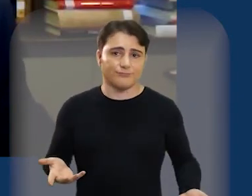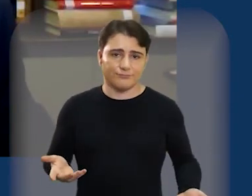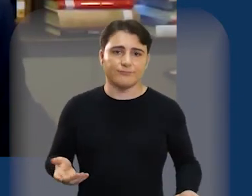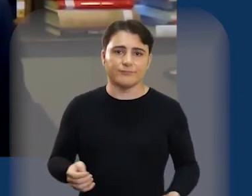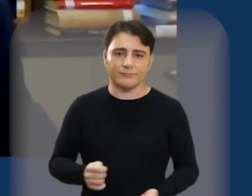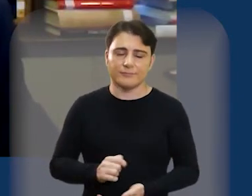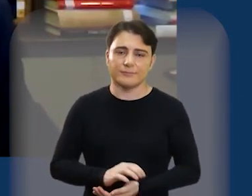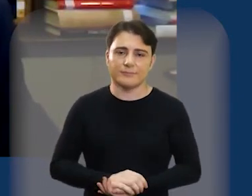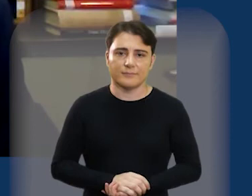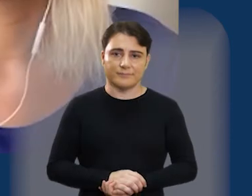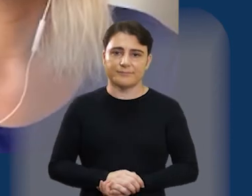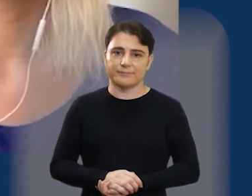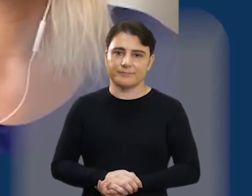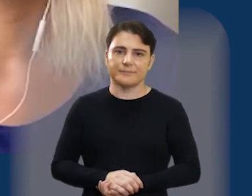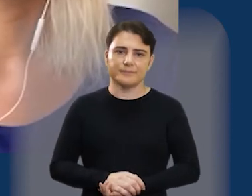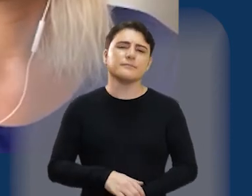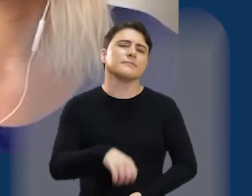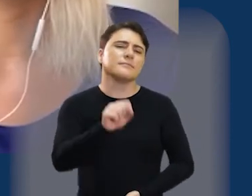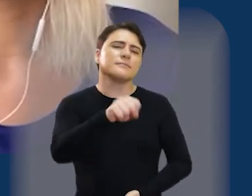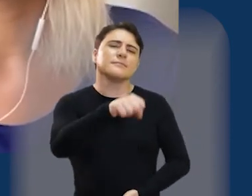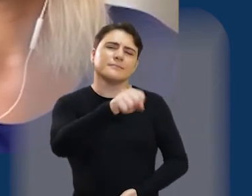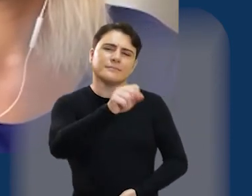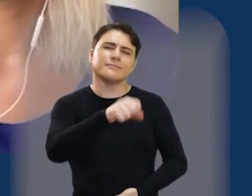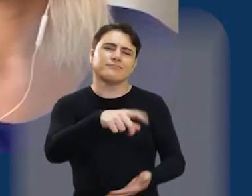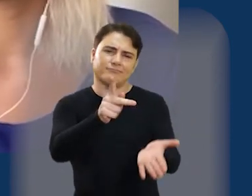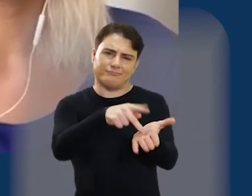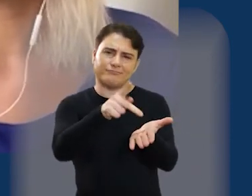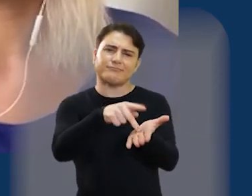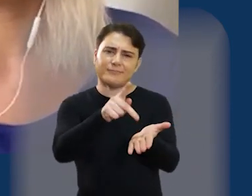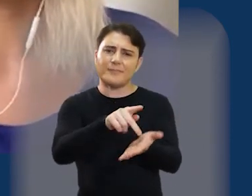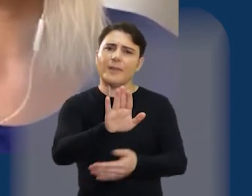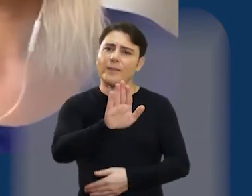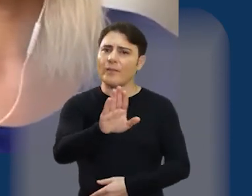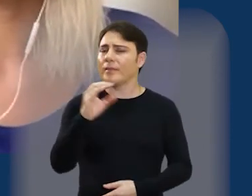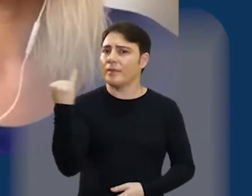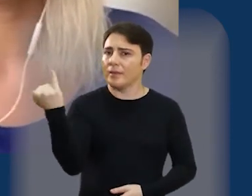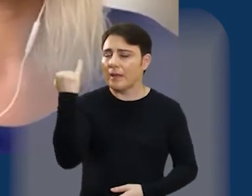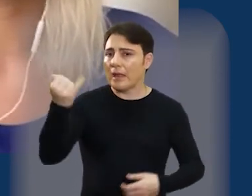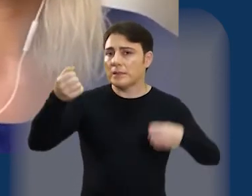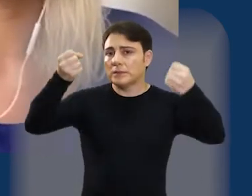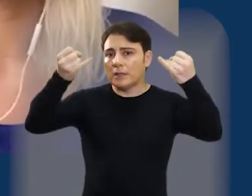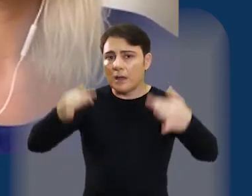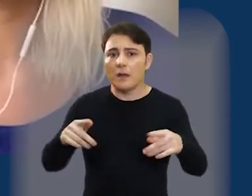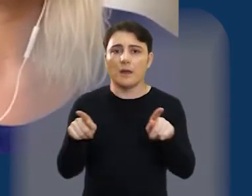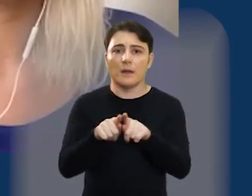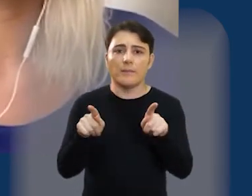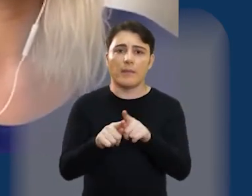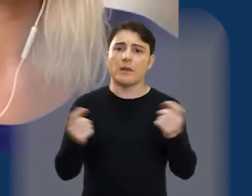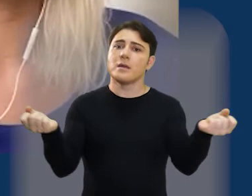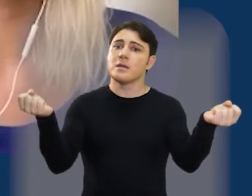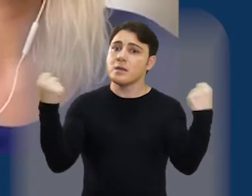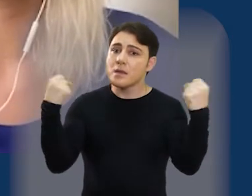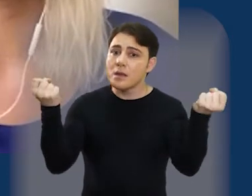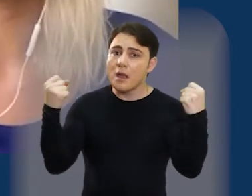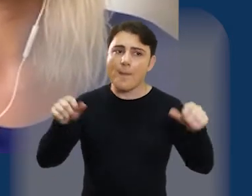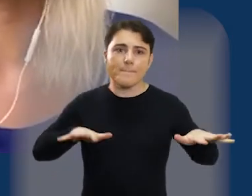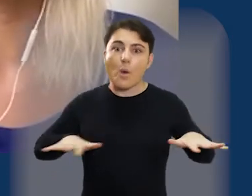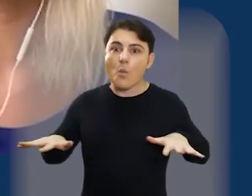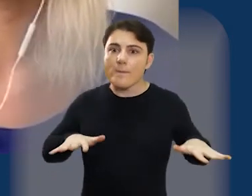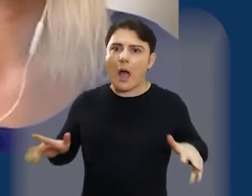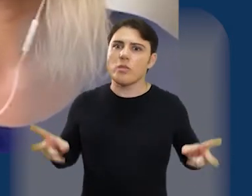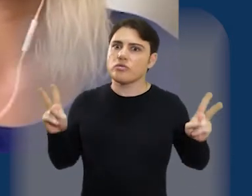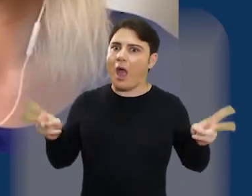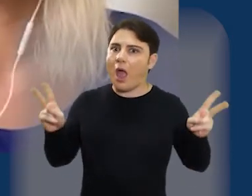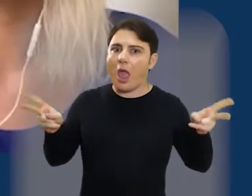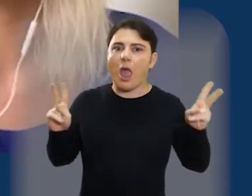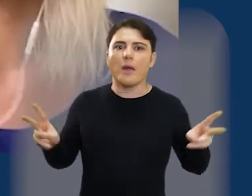peso corporal, né? Sim. Claro, também é importante a gente falar sobre as atividades físicas, né? A importância